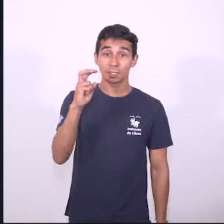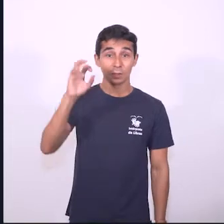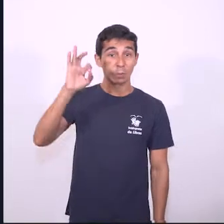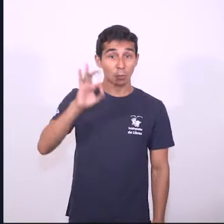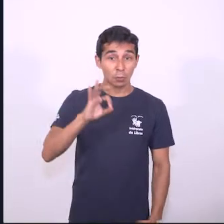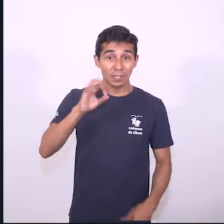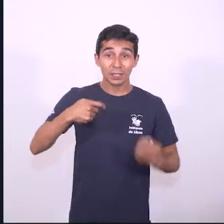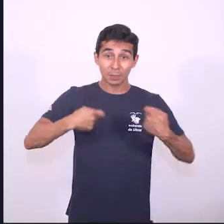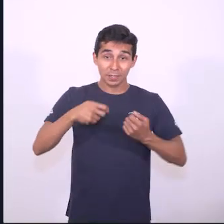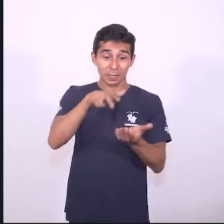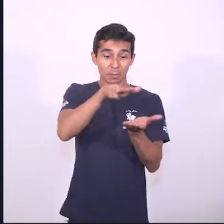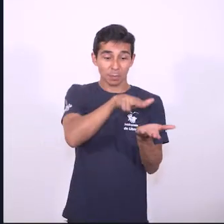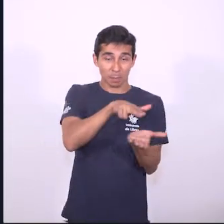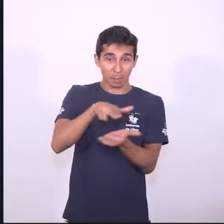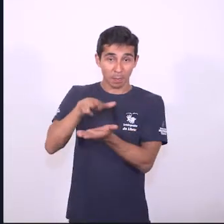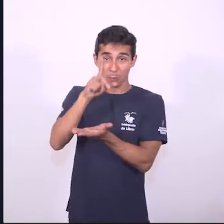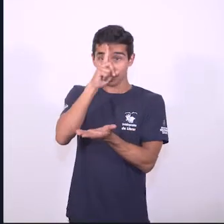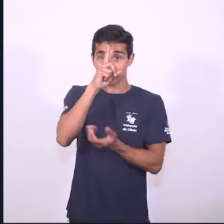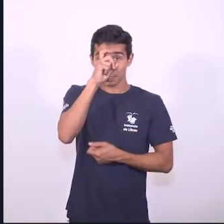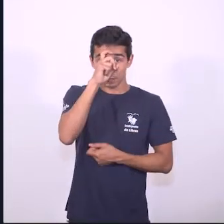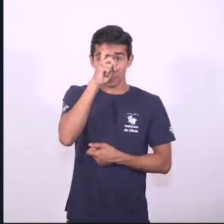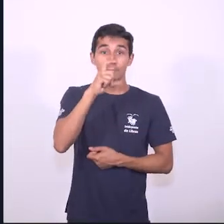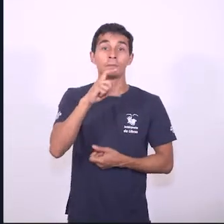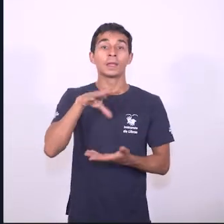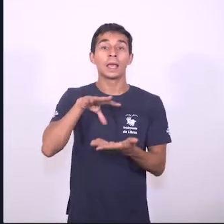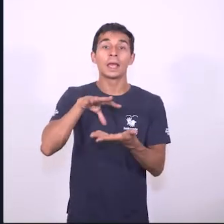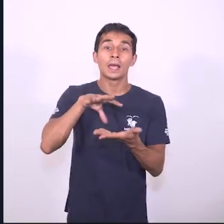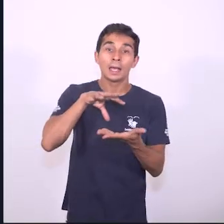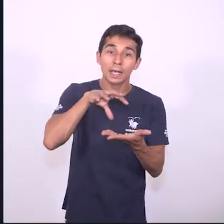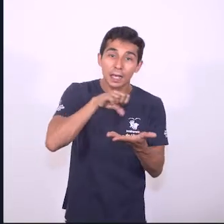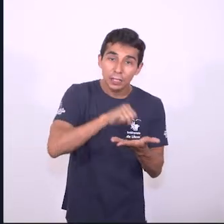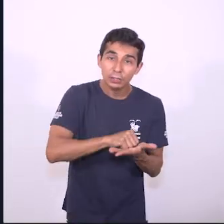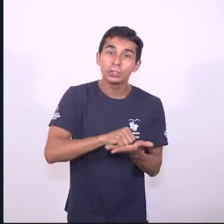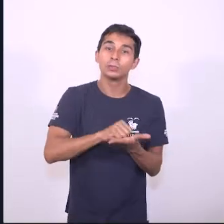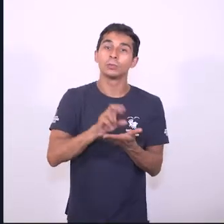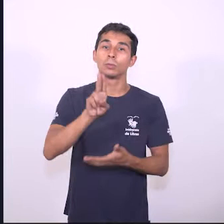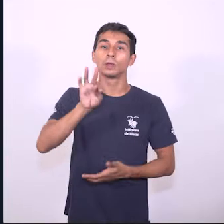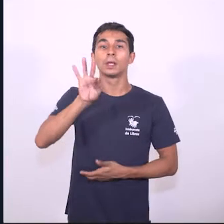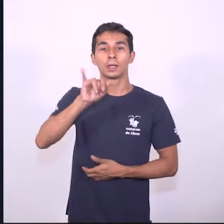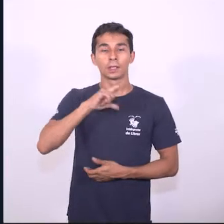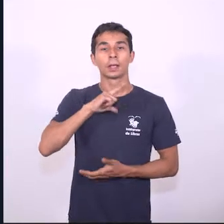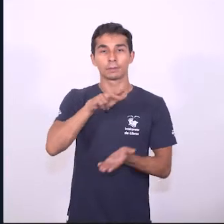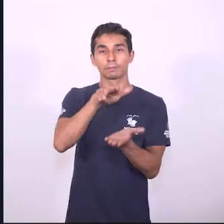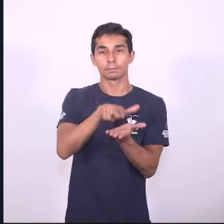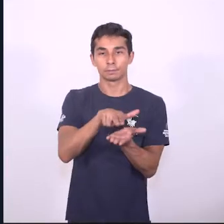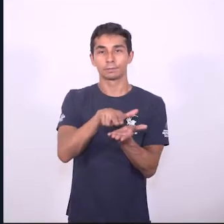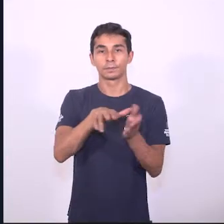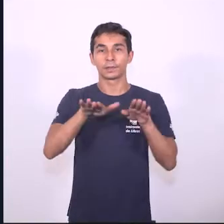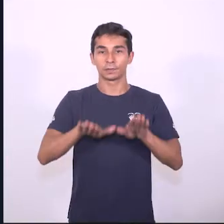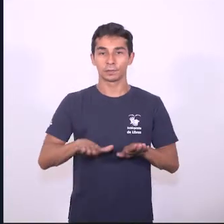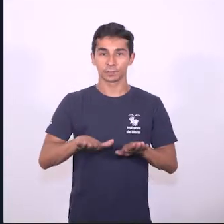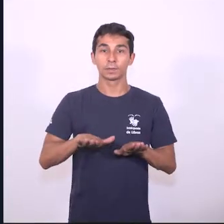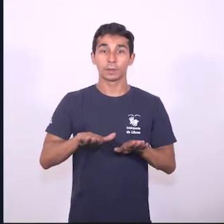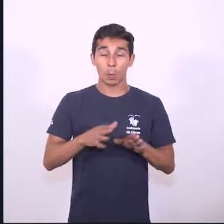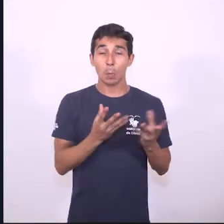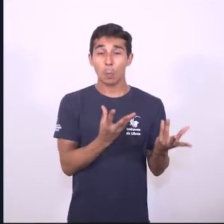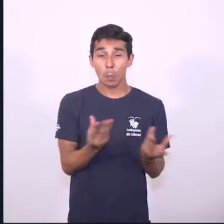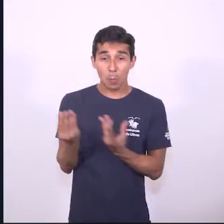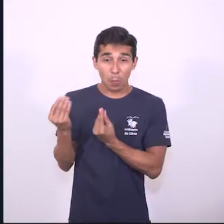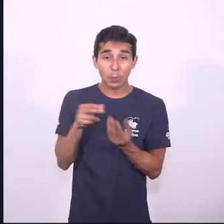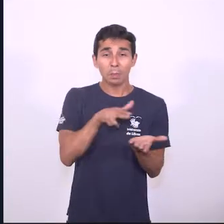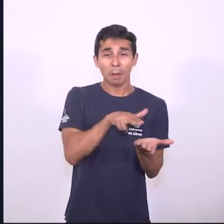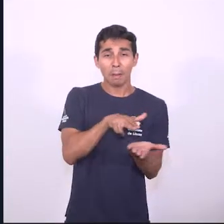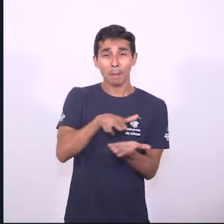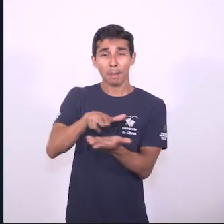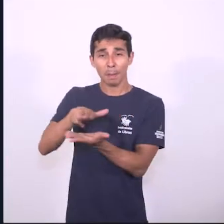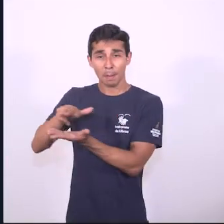hospitalizados têm registro de internação em UTI. Então, uma quantidade muito grande de pessoas que